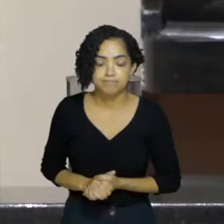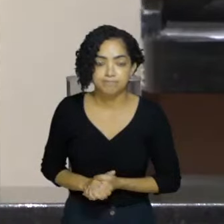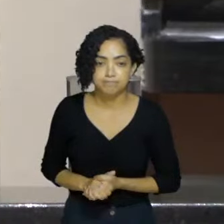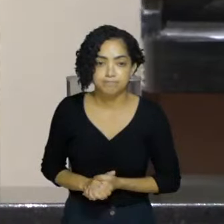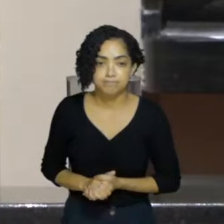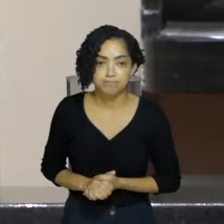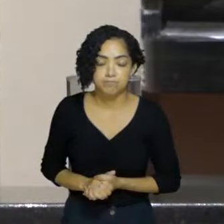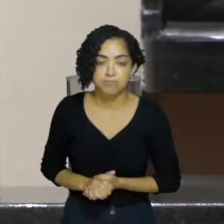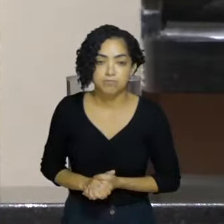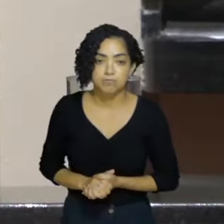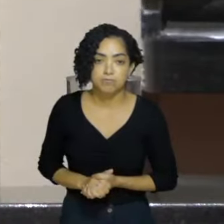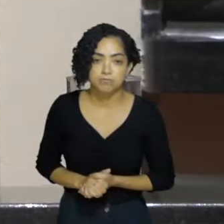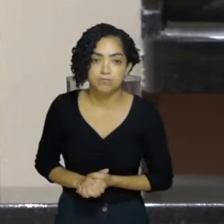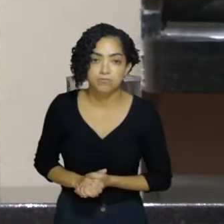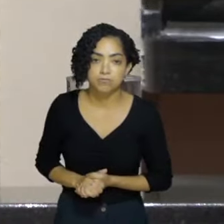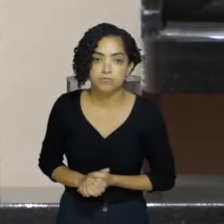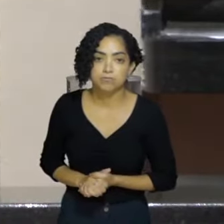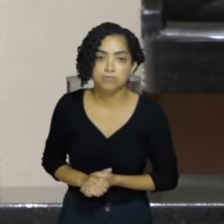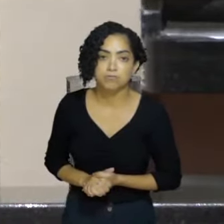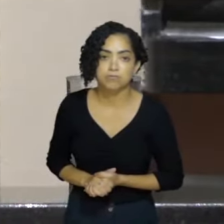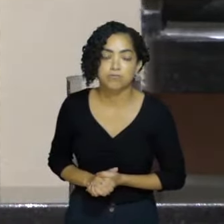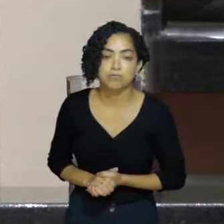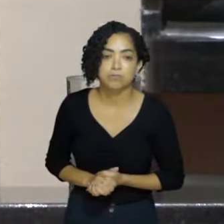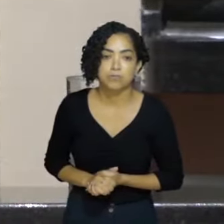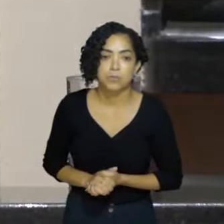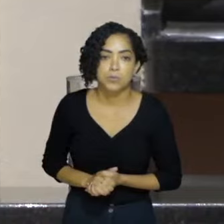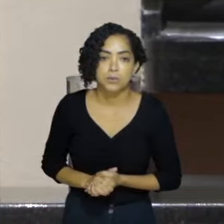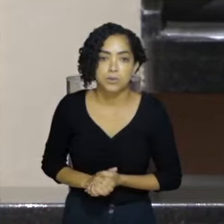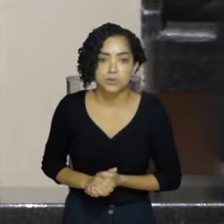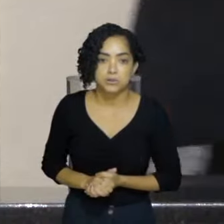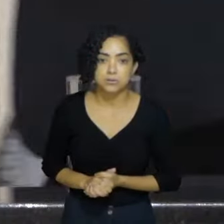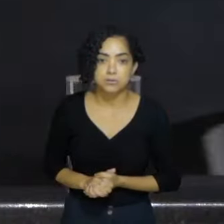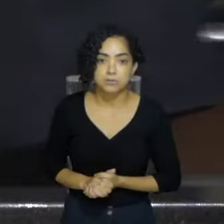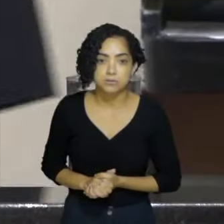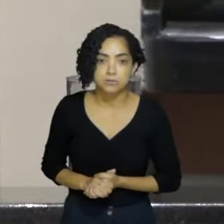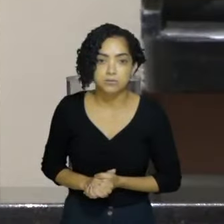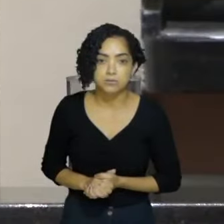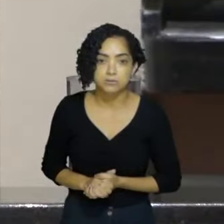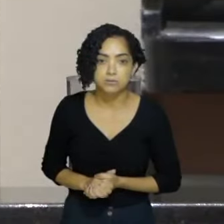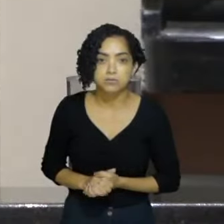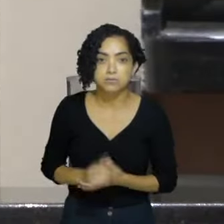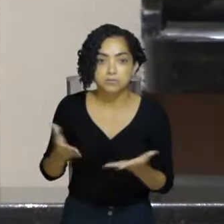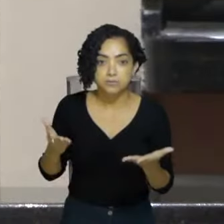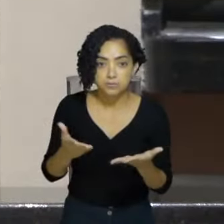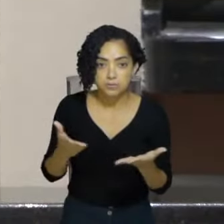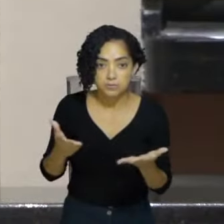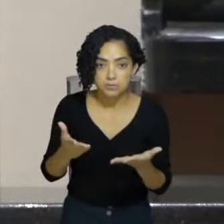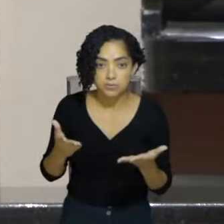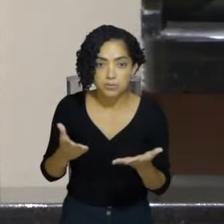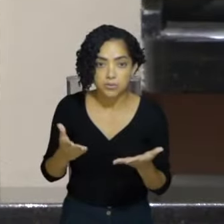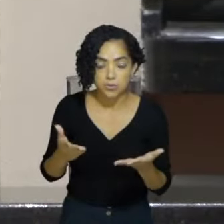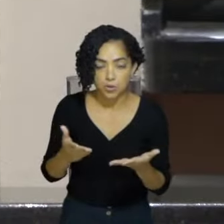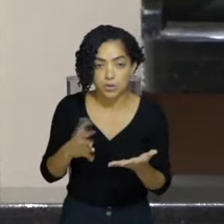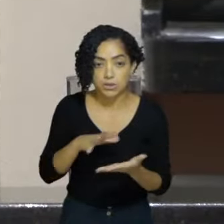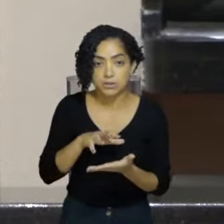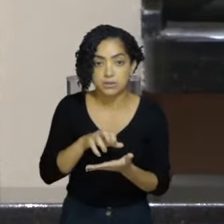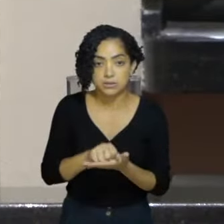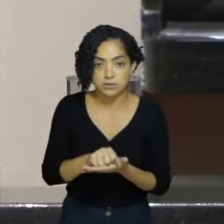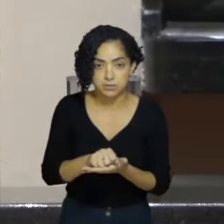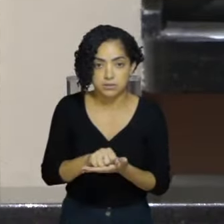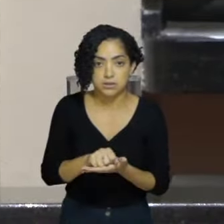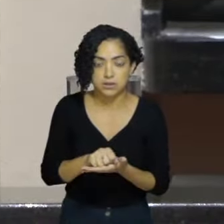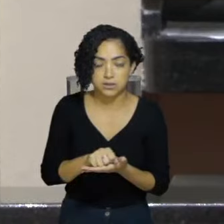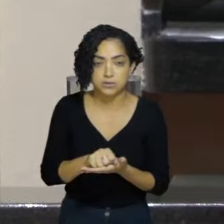Feita a manifestação, deputada Ana Campagnolo. Na sequência, inscrito